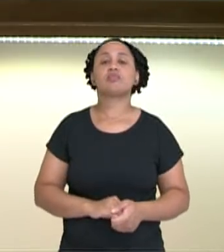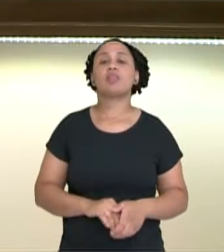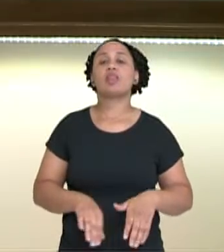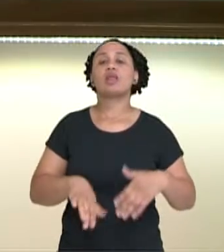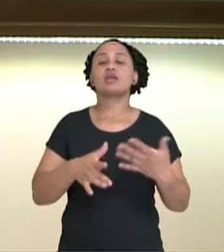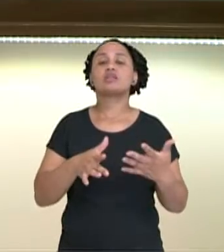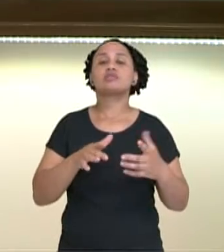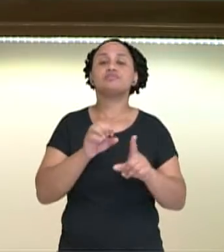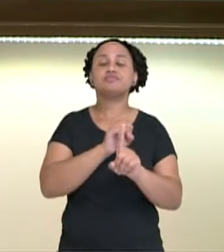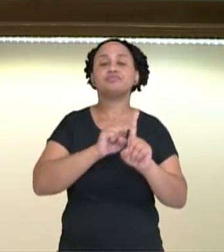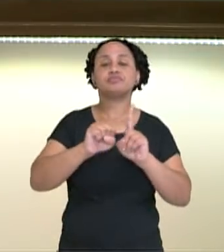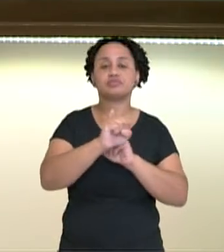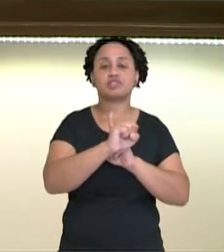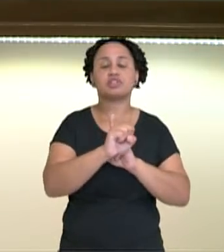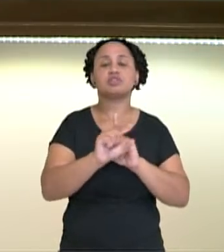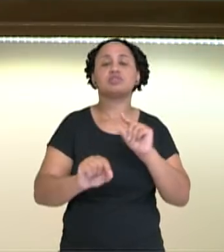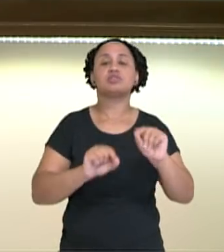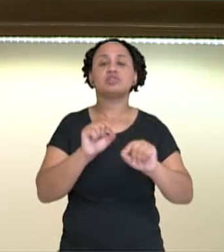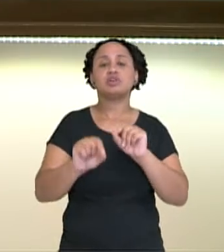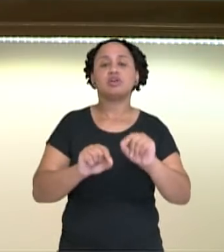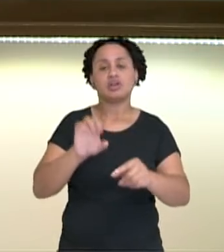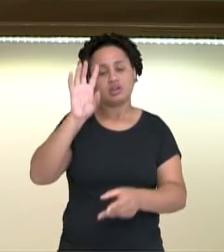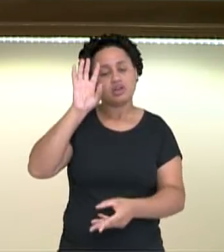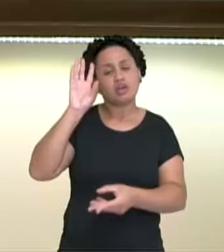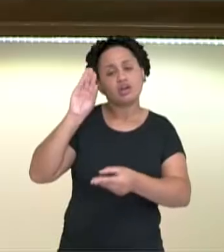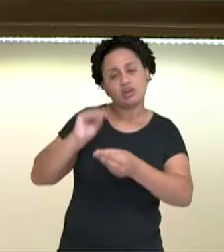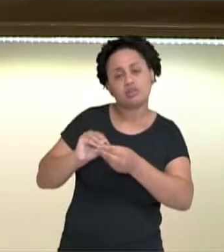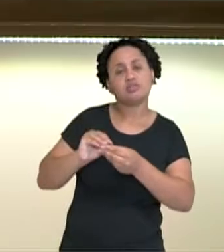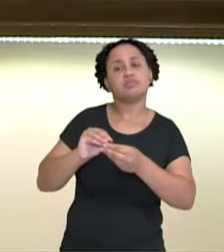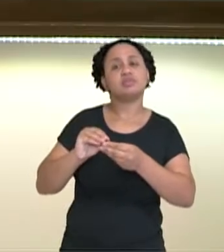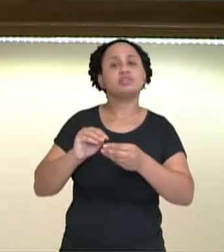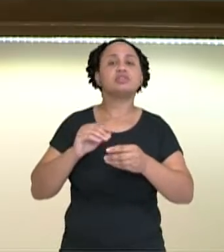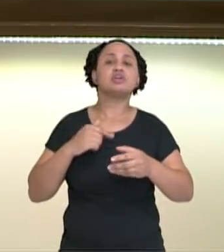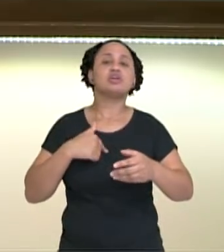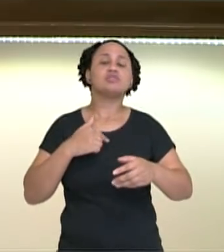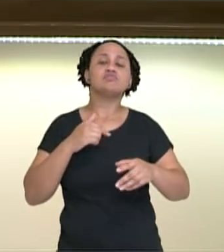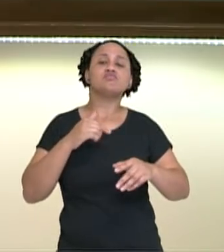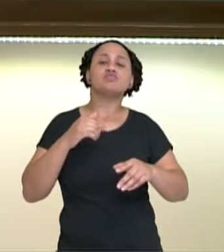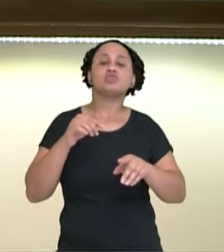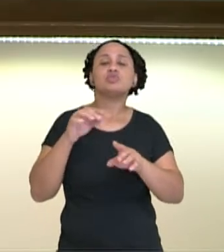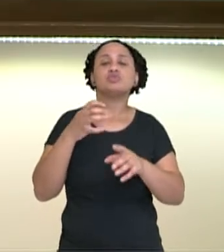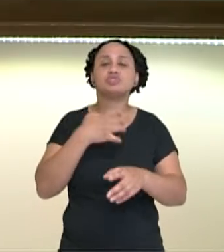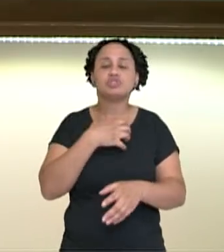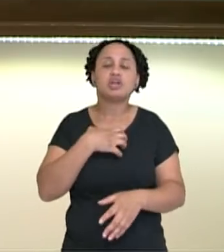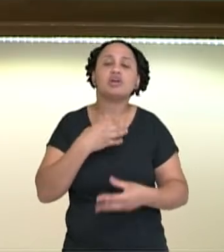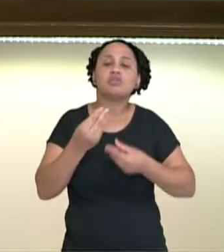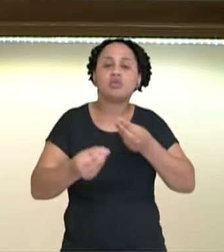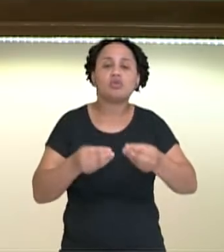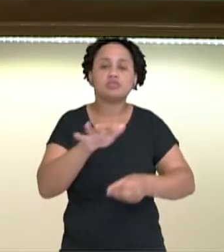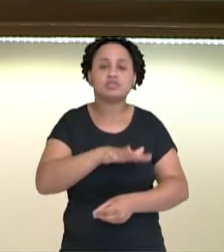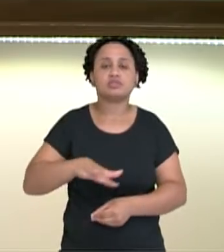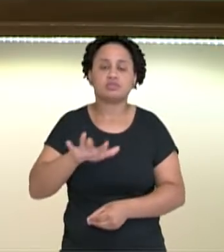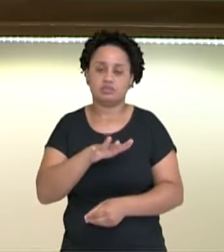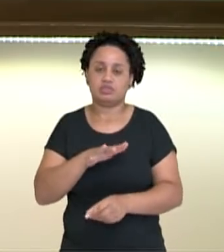sociologia, é compreender, né, os mecanismos dos fenômenos sociais.